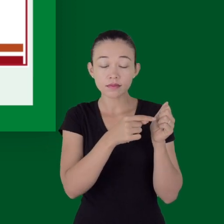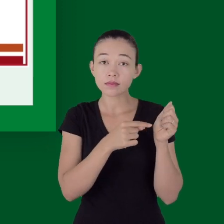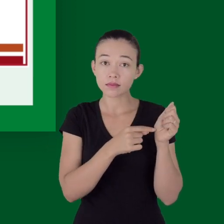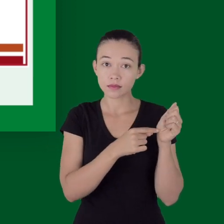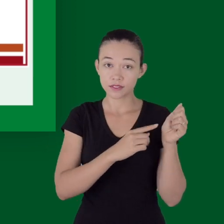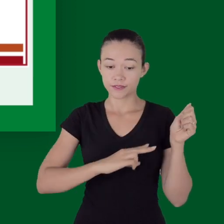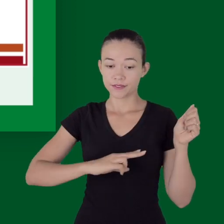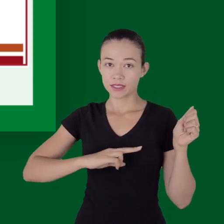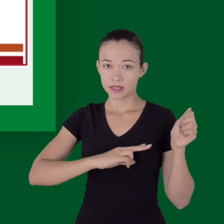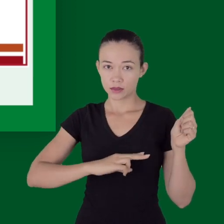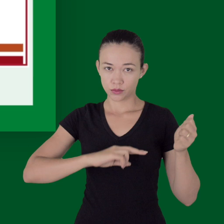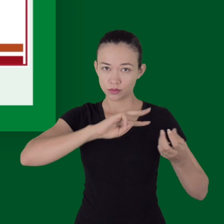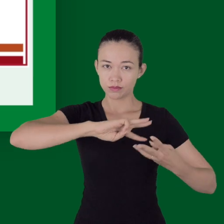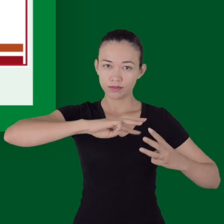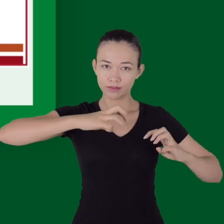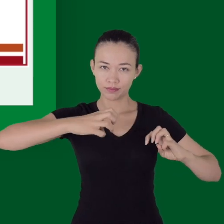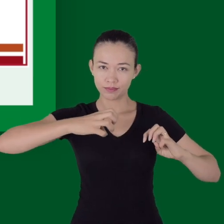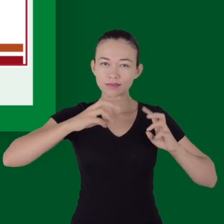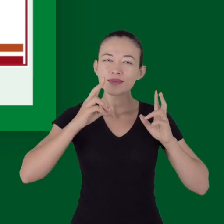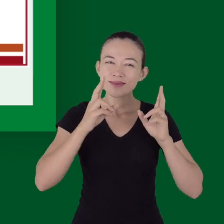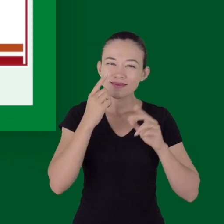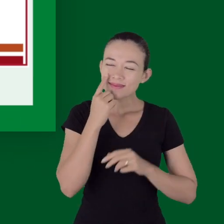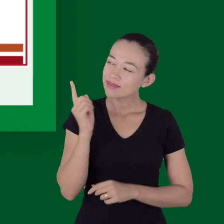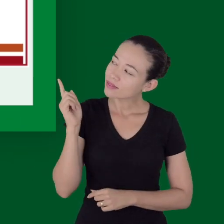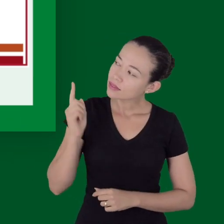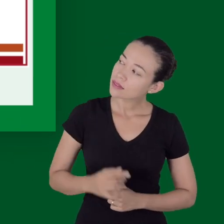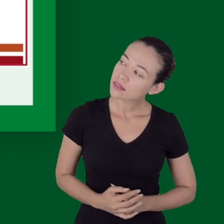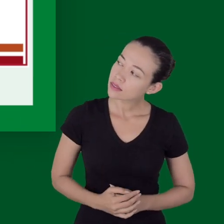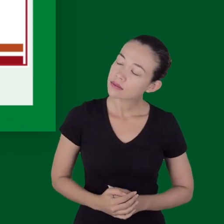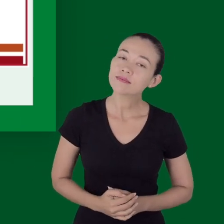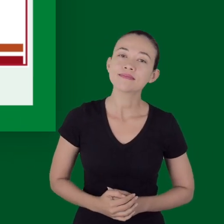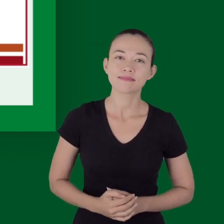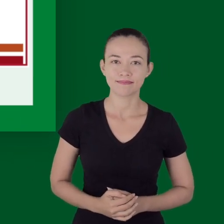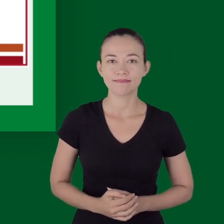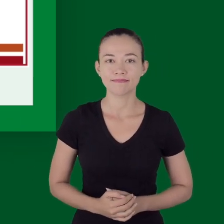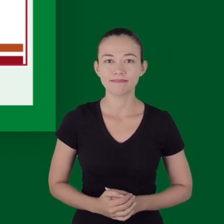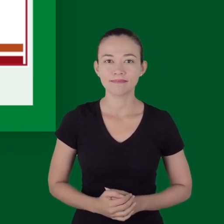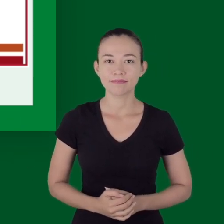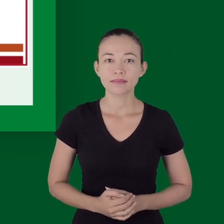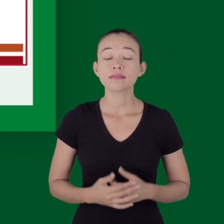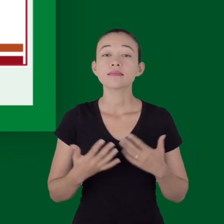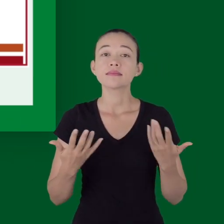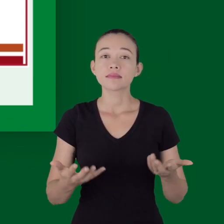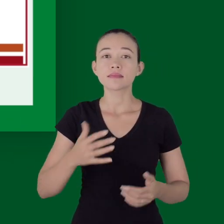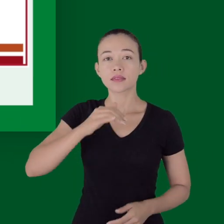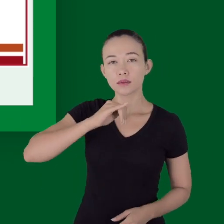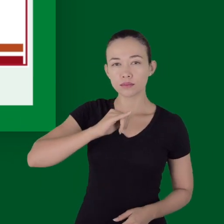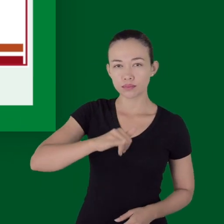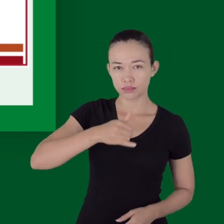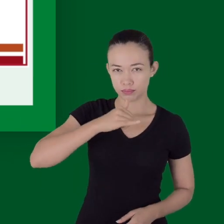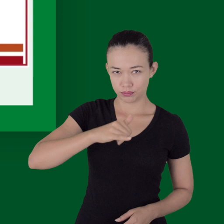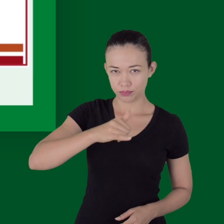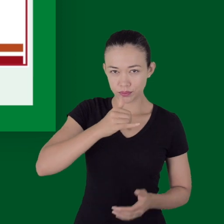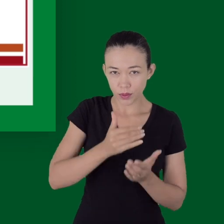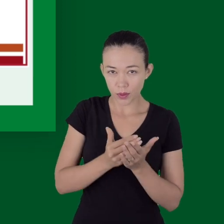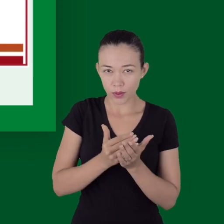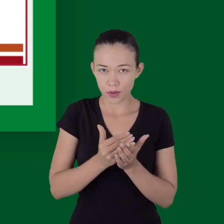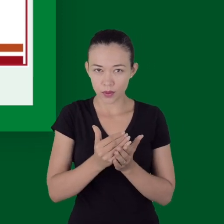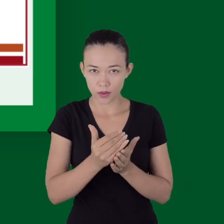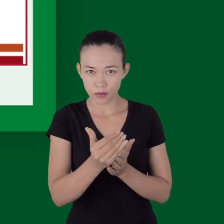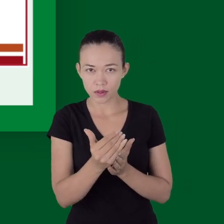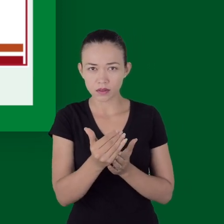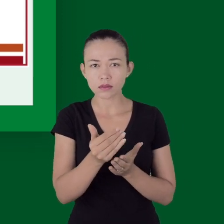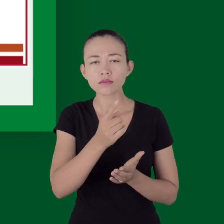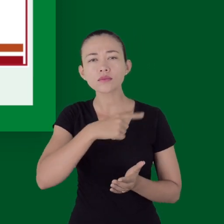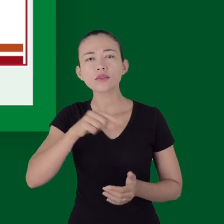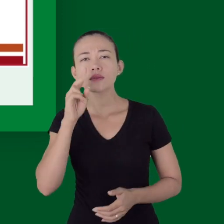ventricular. Como a gente vê aqui no slide. Essa propagação do impulso elétrico, a gente demonstra isso